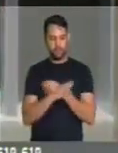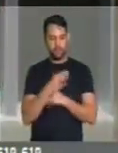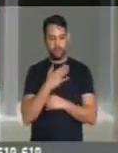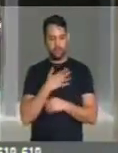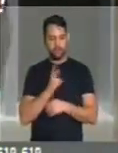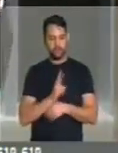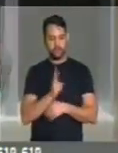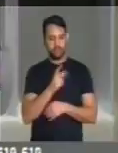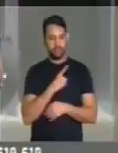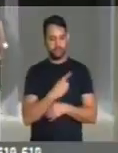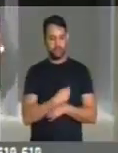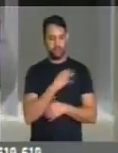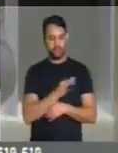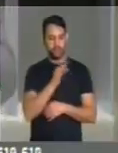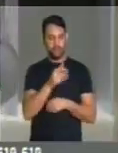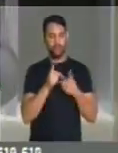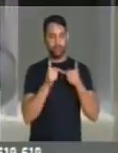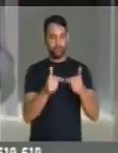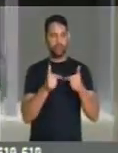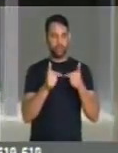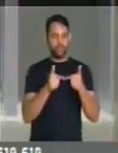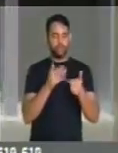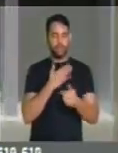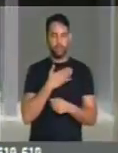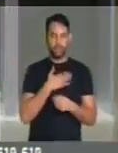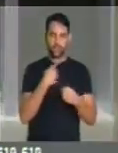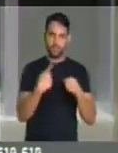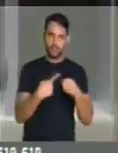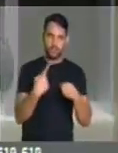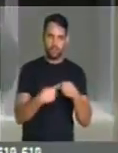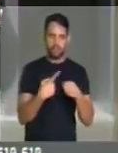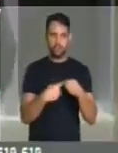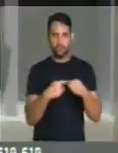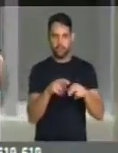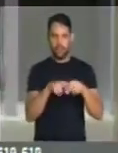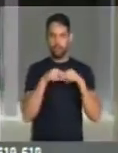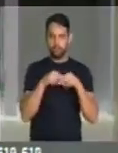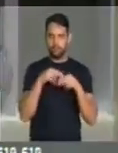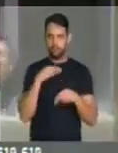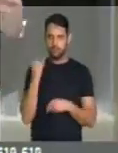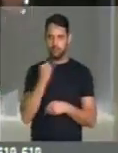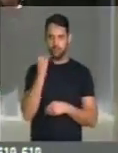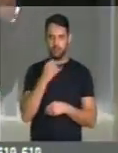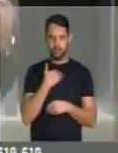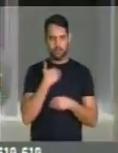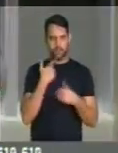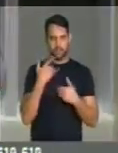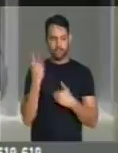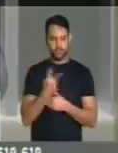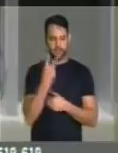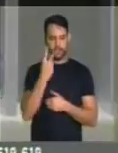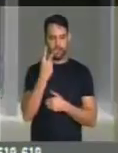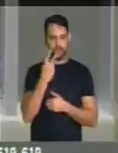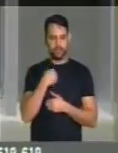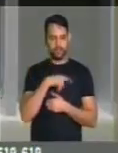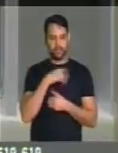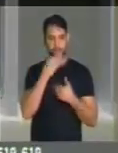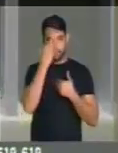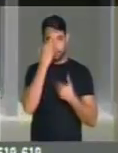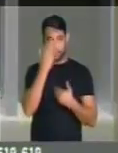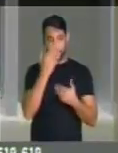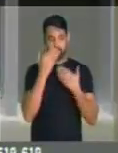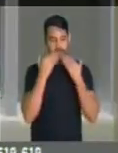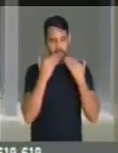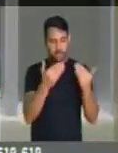eu sempre estarei lutando pela minha cidade, pelos nossos princípios, pelos nossos valores. Eu